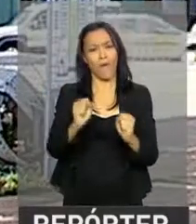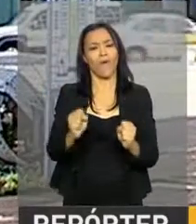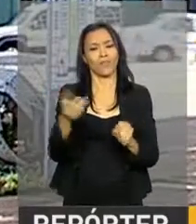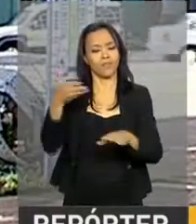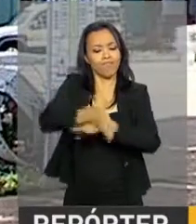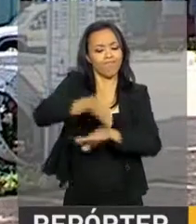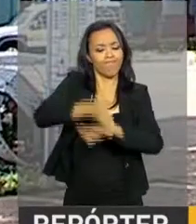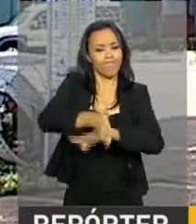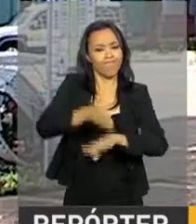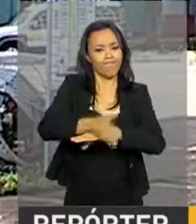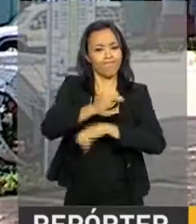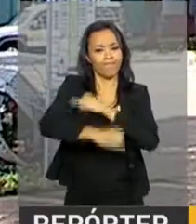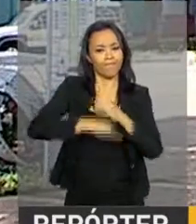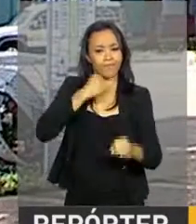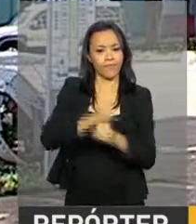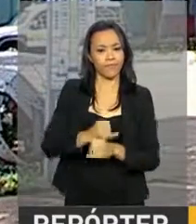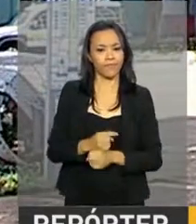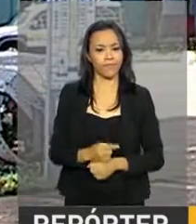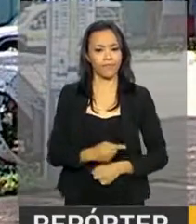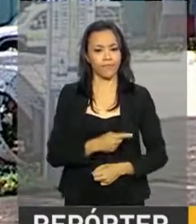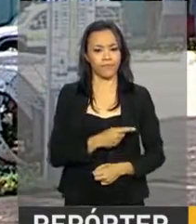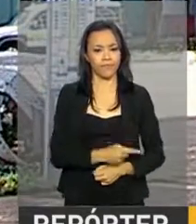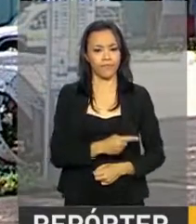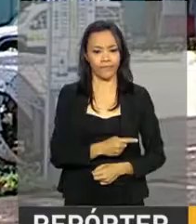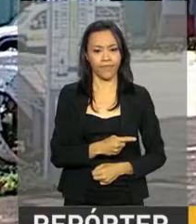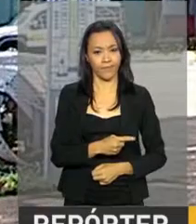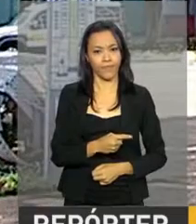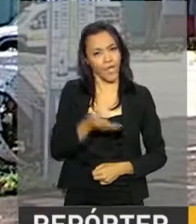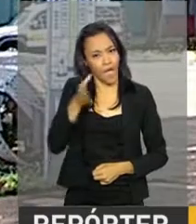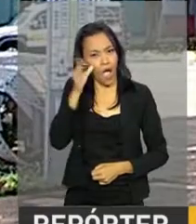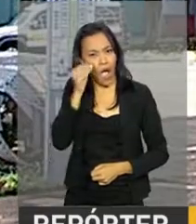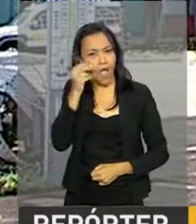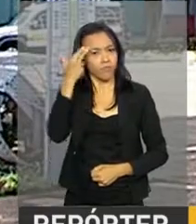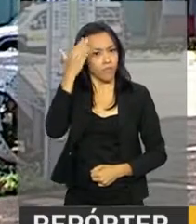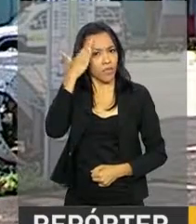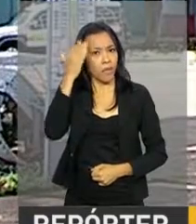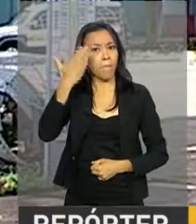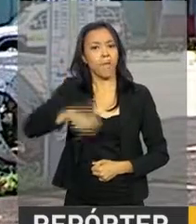a página do Ministério na internet, que é